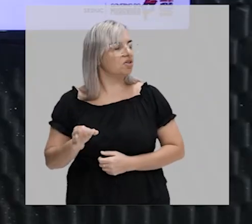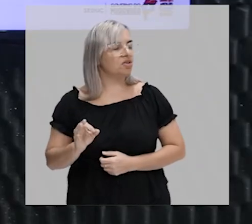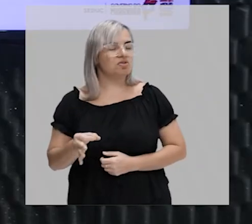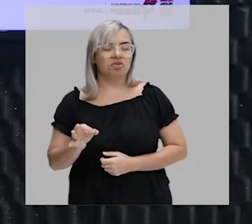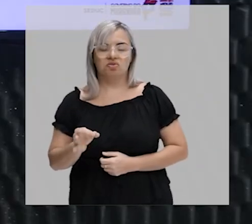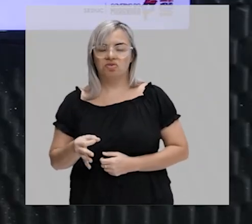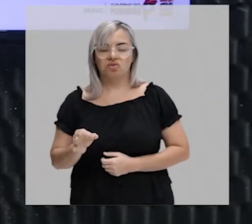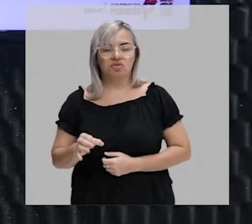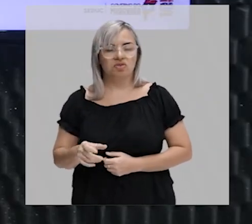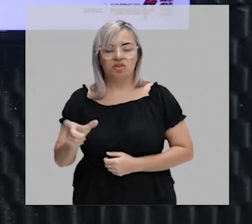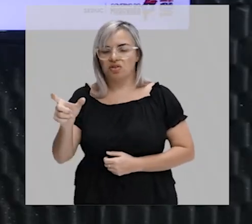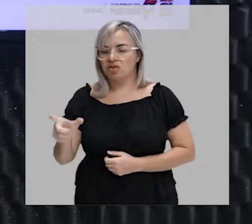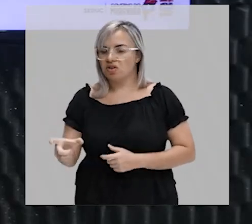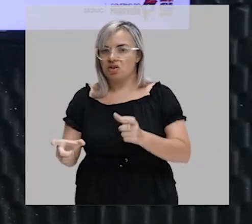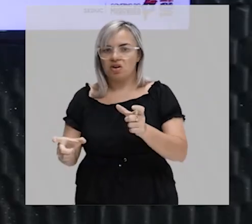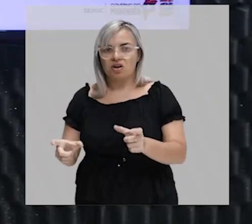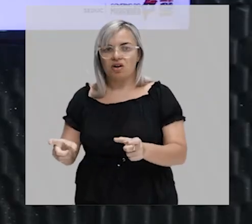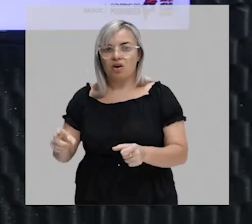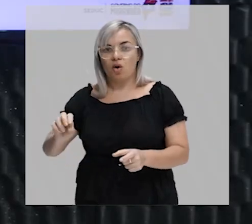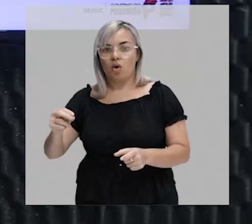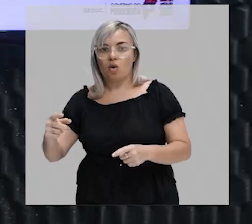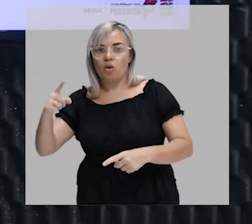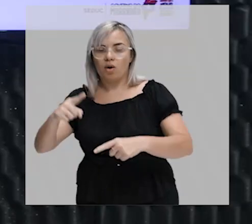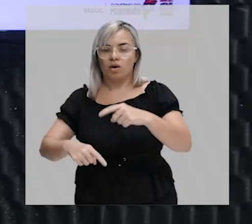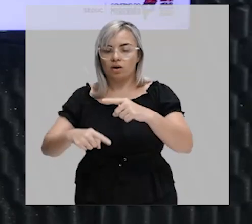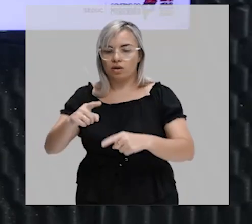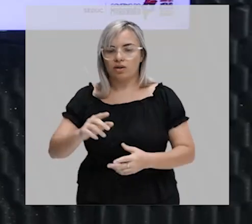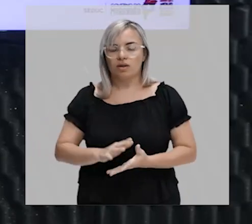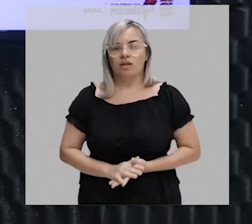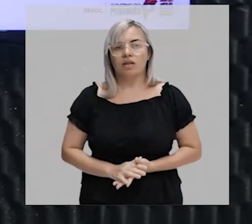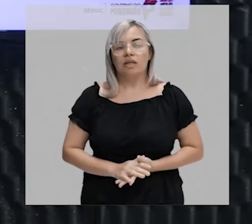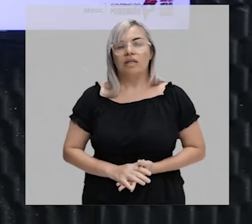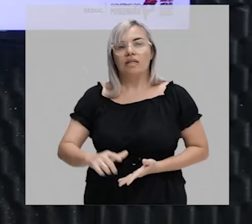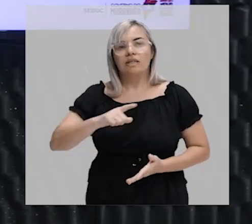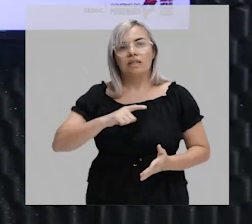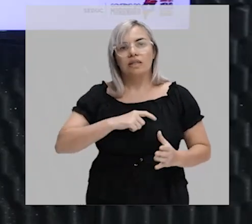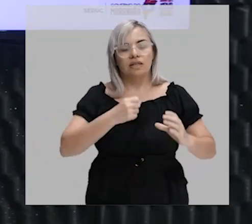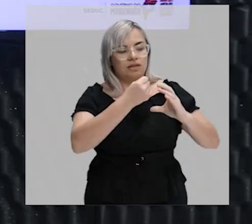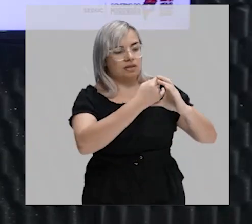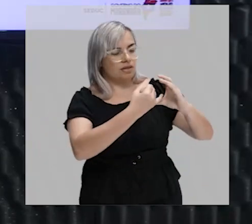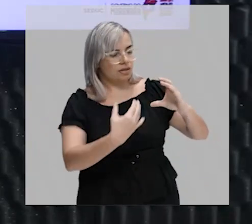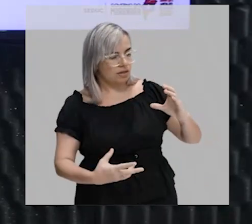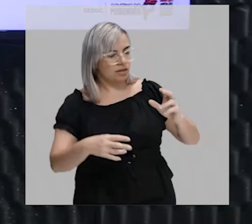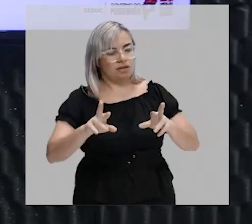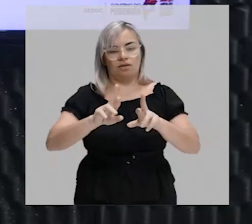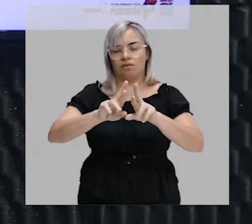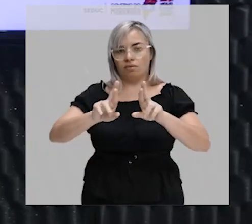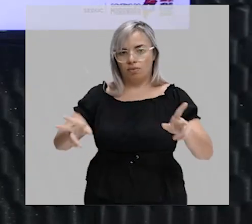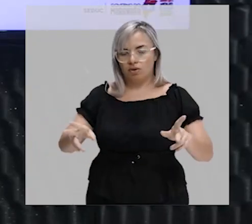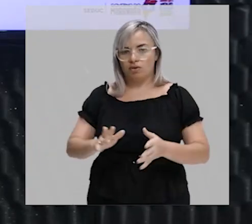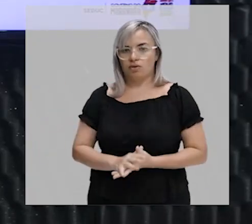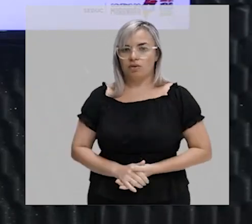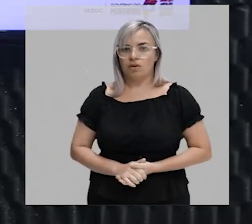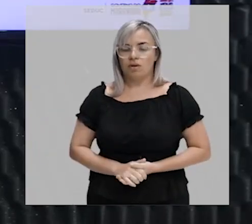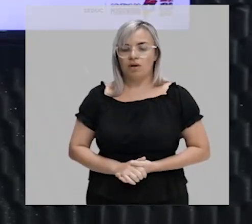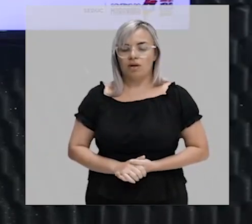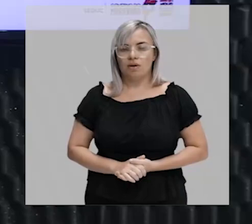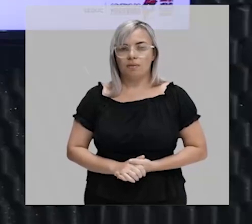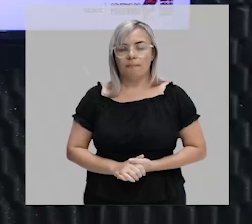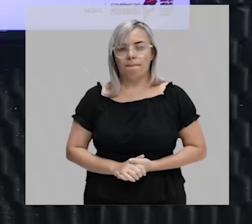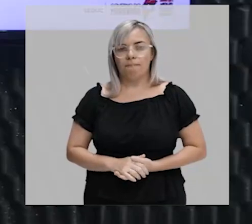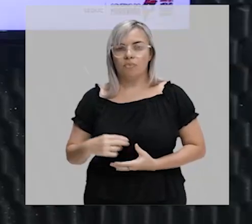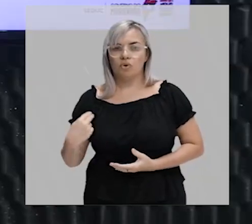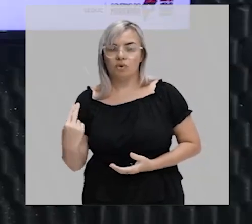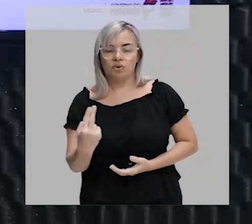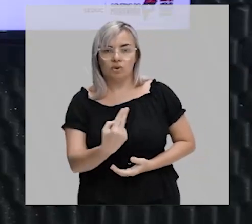indefinidos, em espanhol e em português, eles têm algumas características que são diferentes, não tantos. Nós